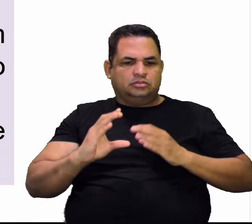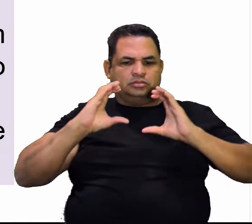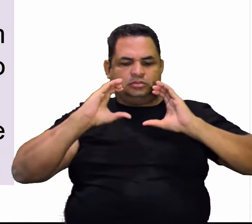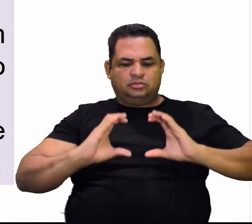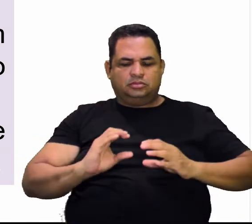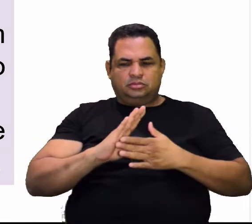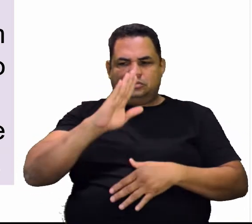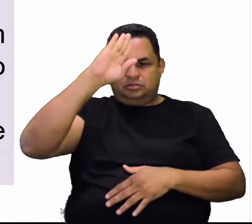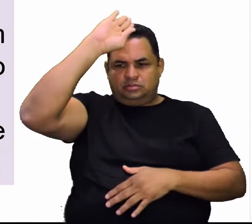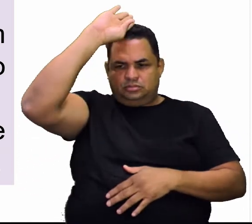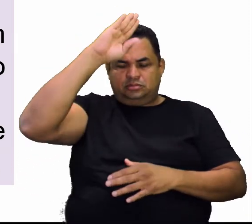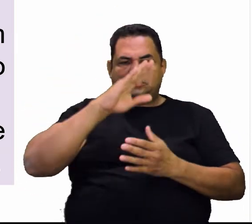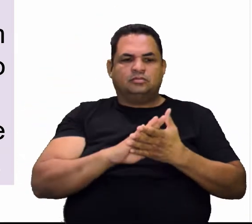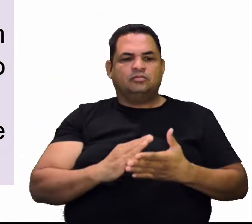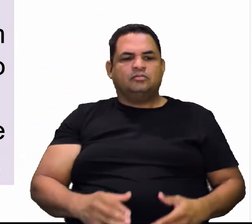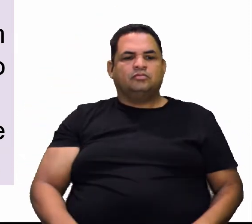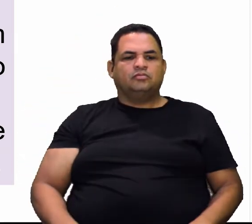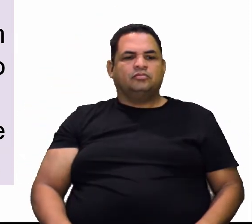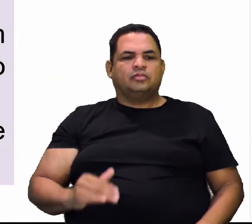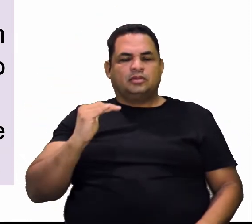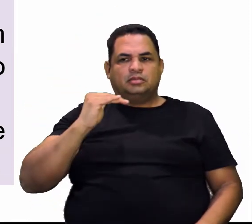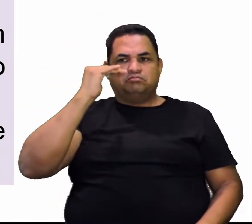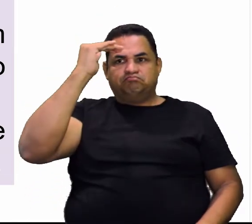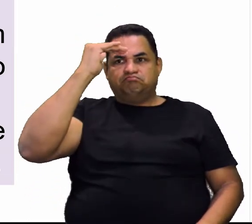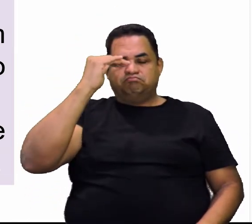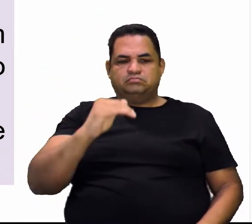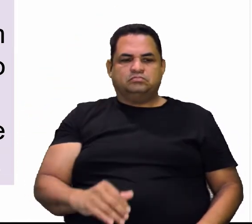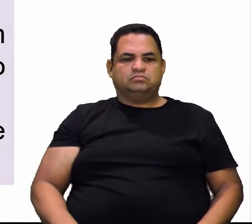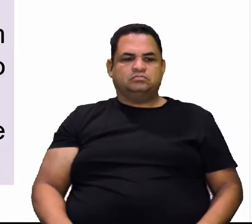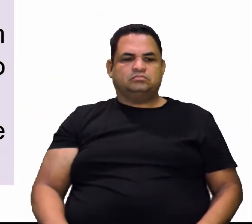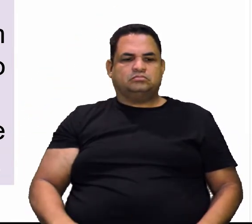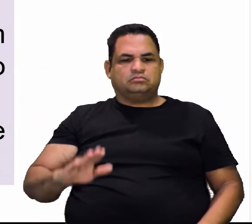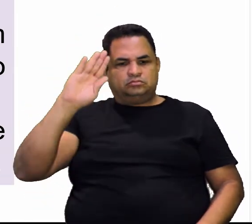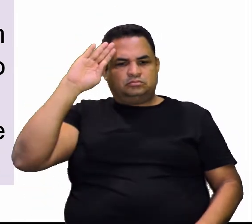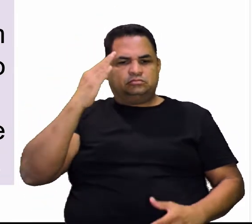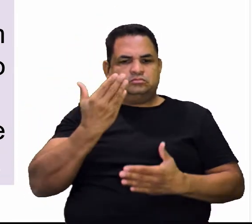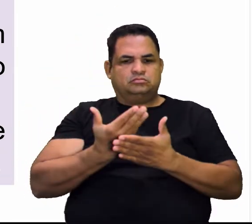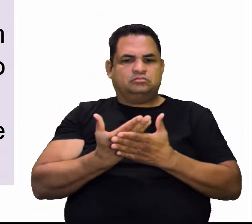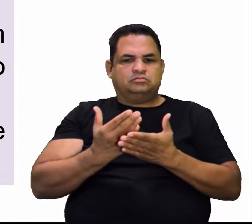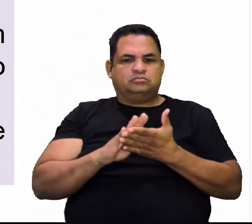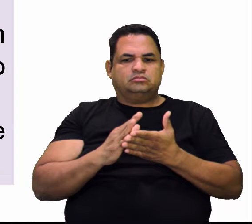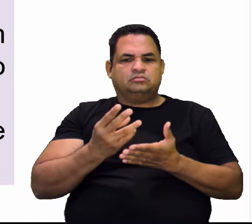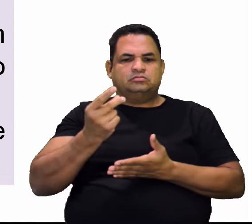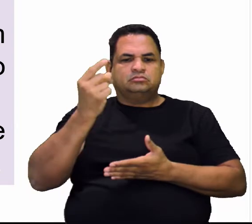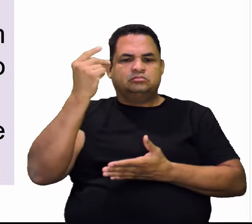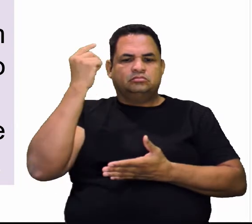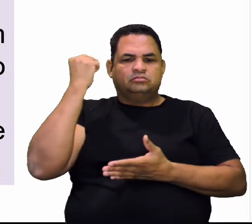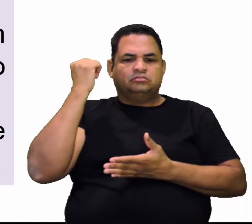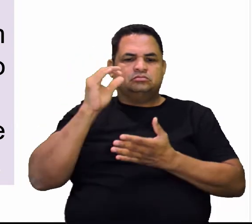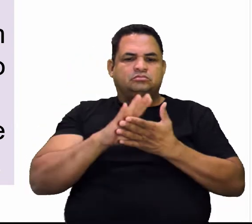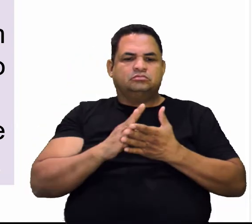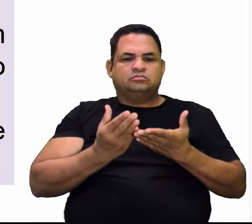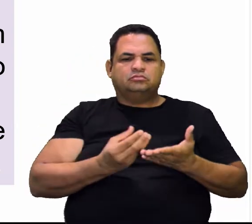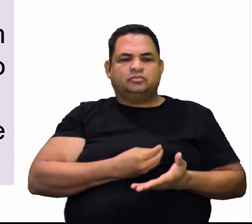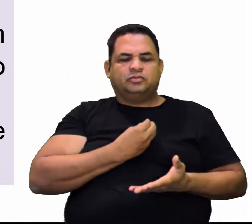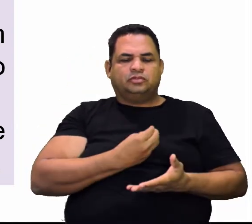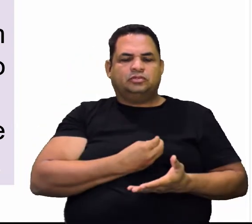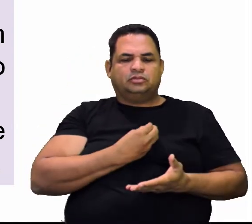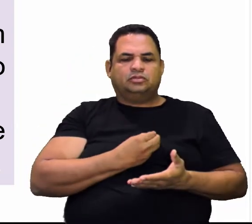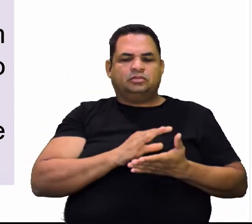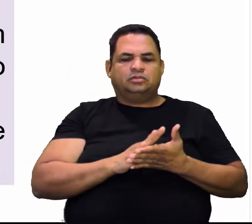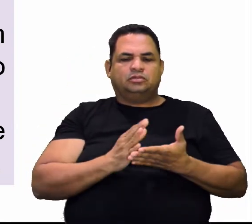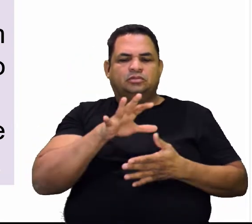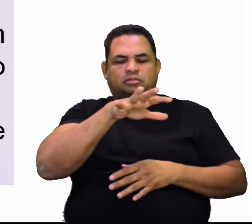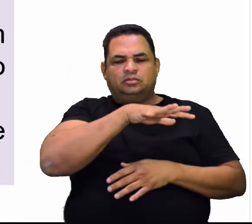cidadania romana. Os plebeus eram camadas populares. Acreditava-se que eram os antigos moradores da região,